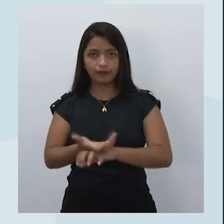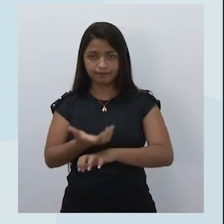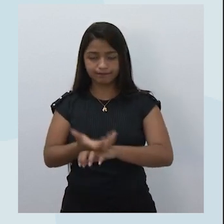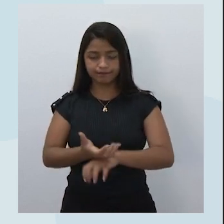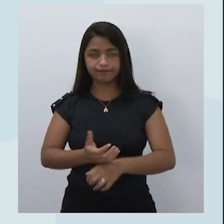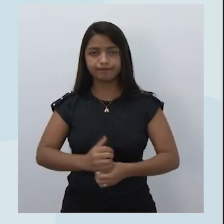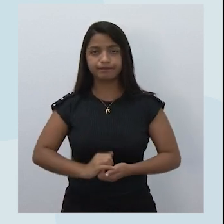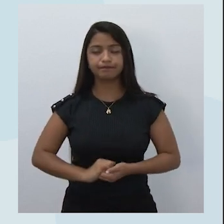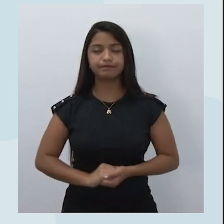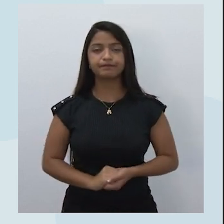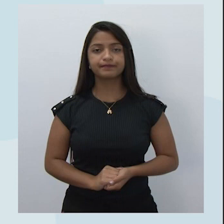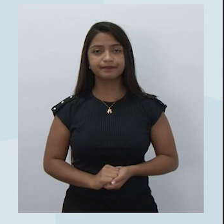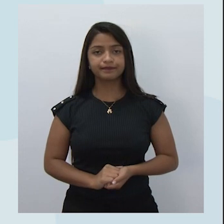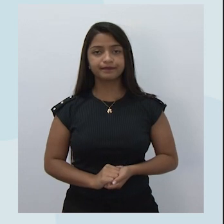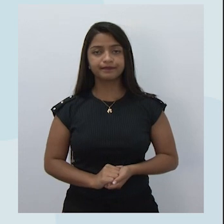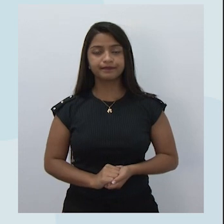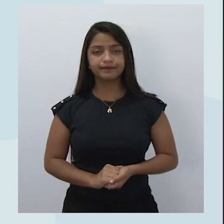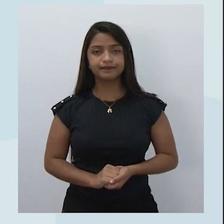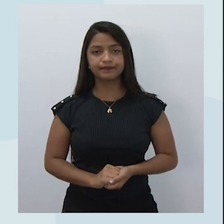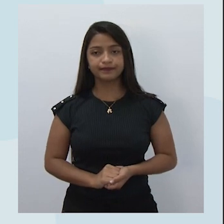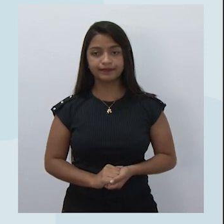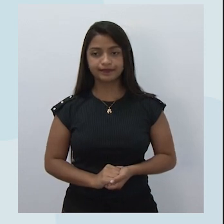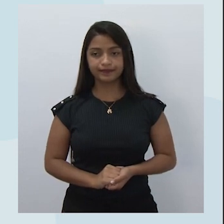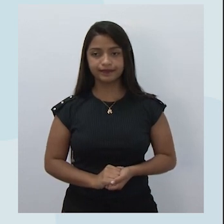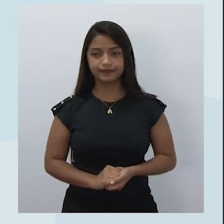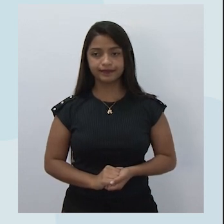Inova. Por favor.